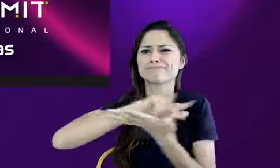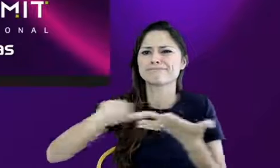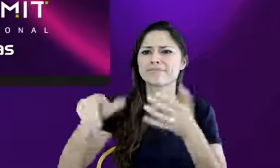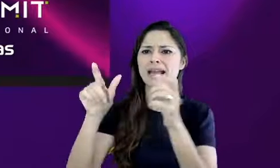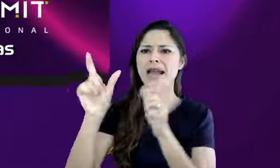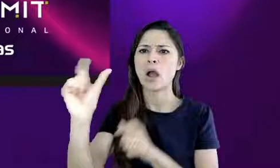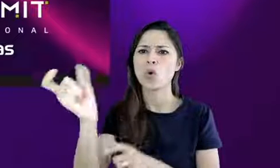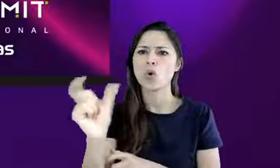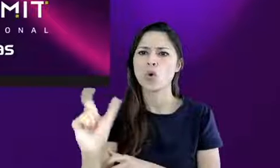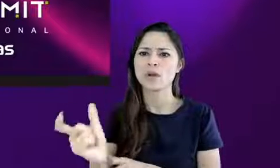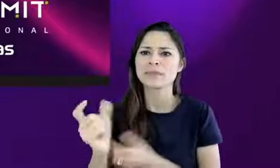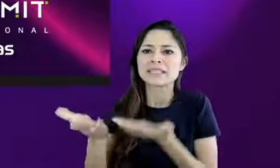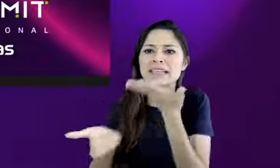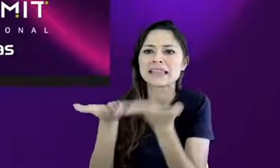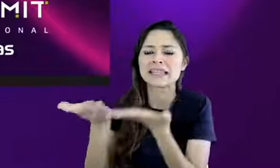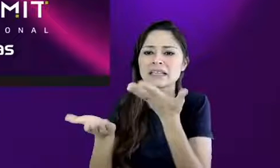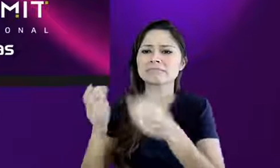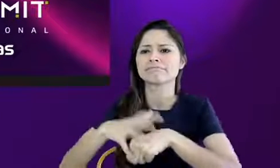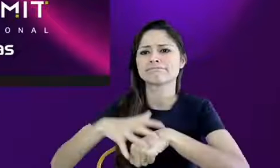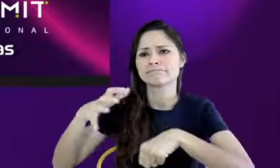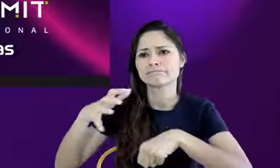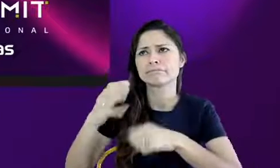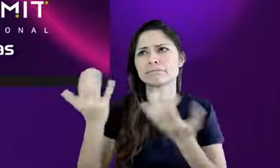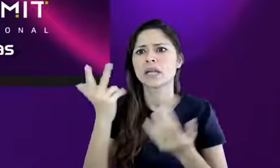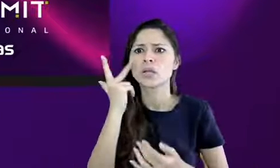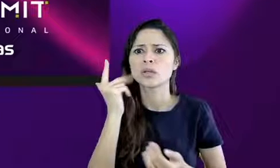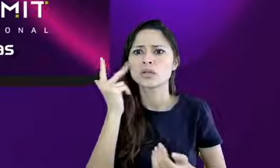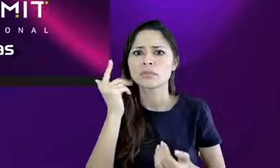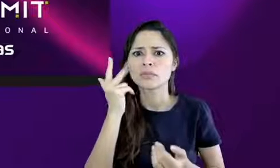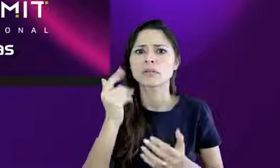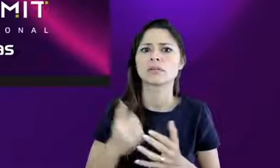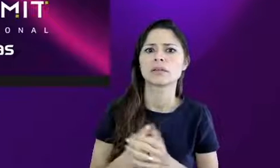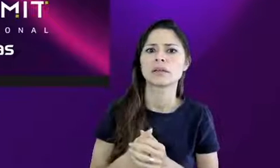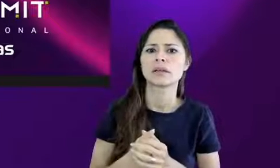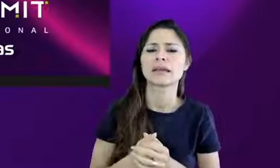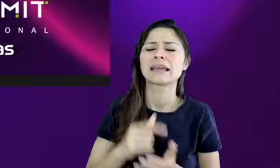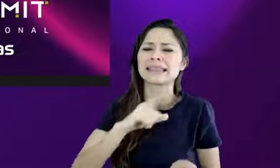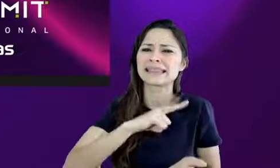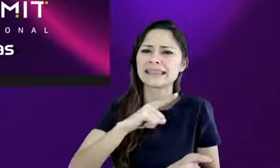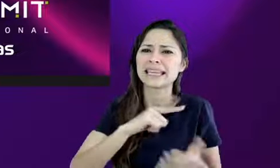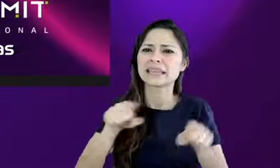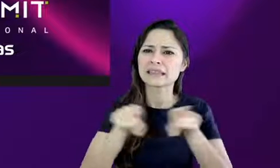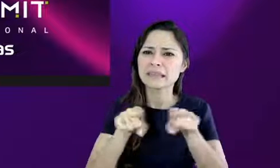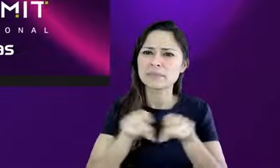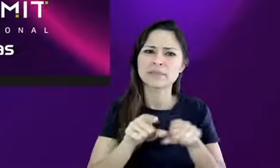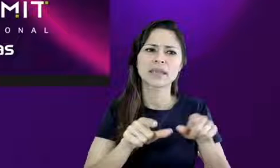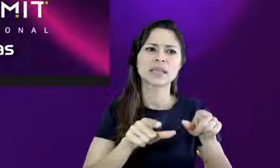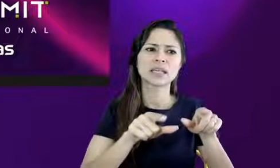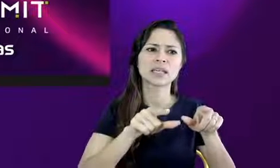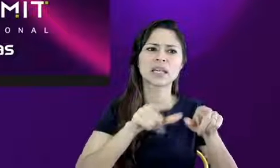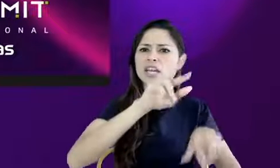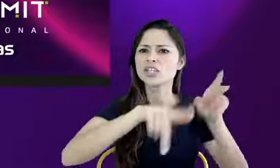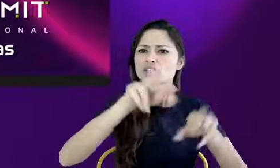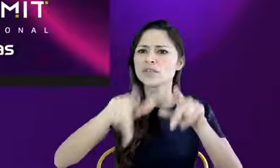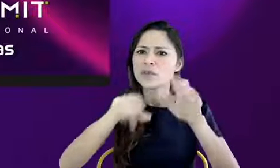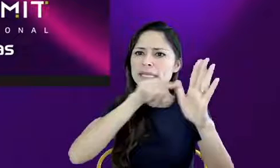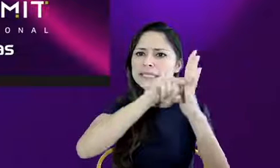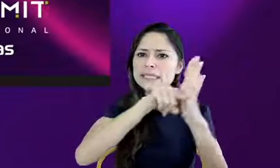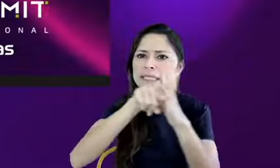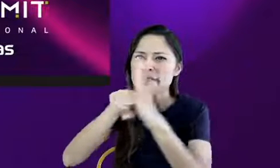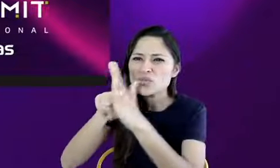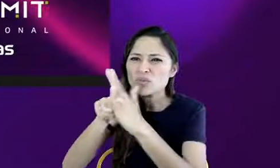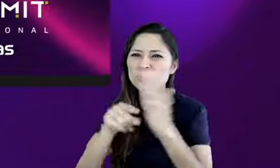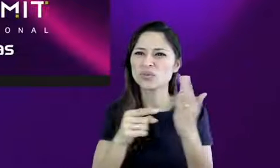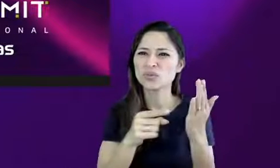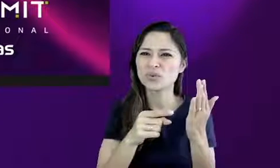inflamatória tem sido uma consequência natural em se tentar relacionar uma grande variedade de parâmetros clínicos, como nós vimos ao longo da apresentação, e nós